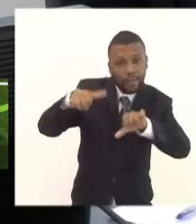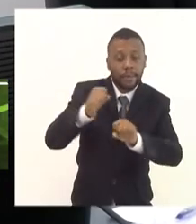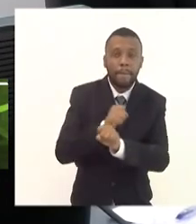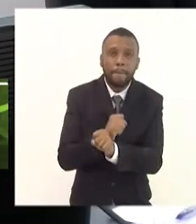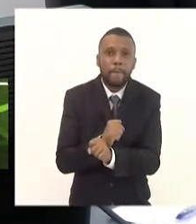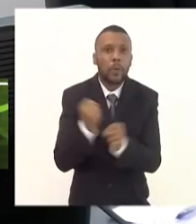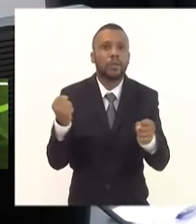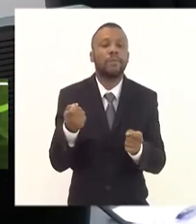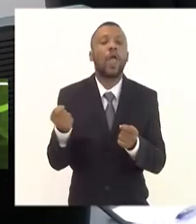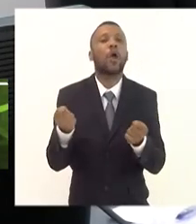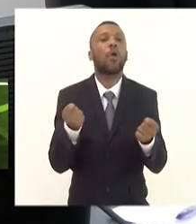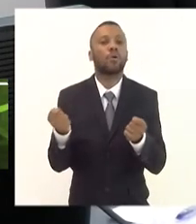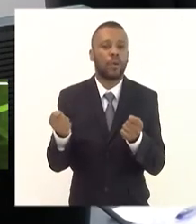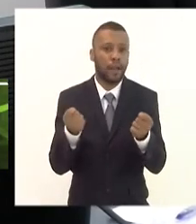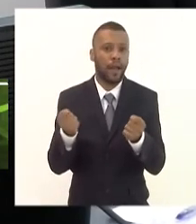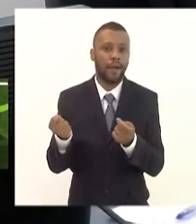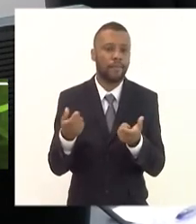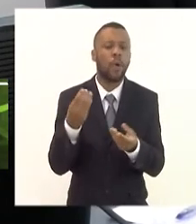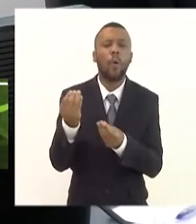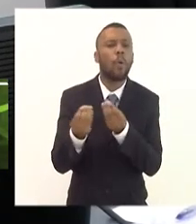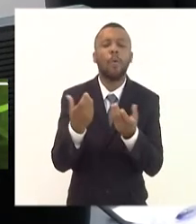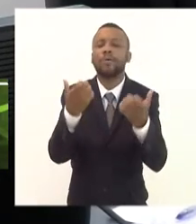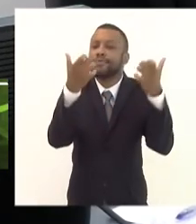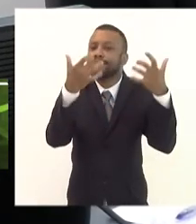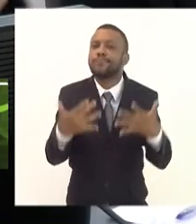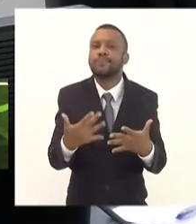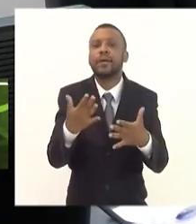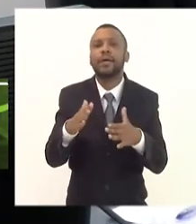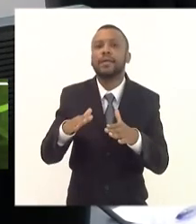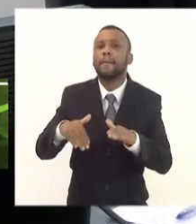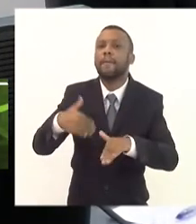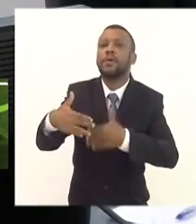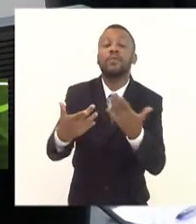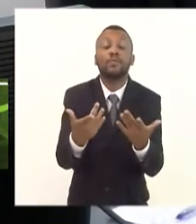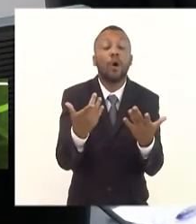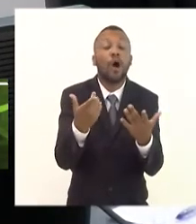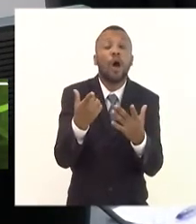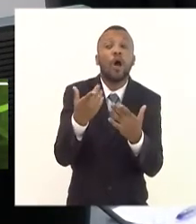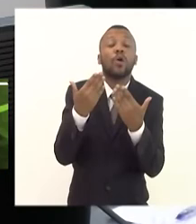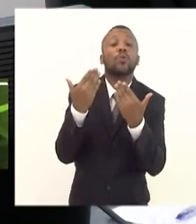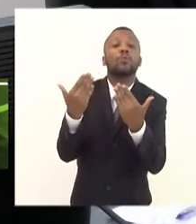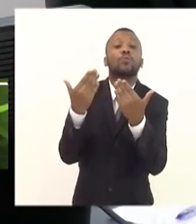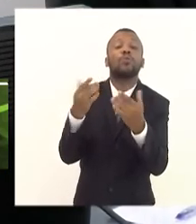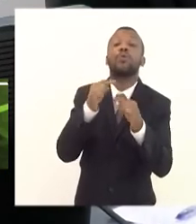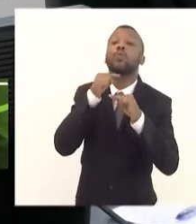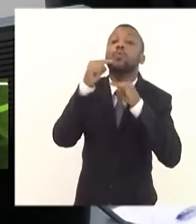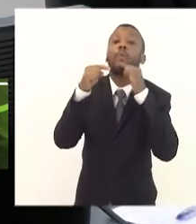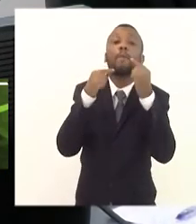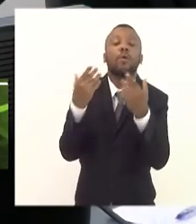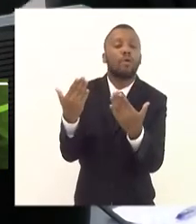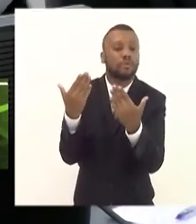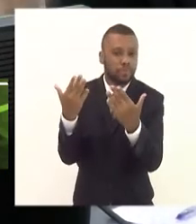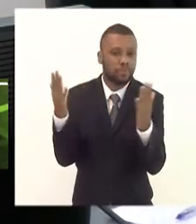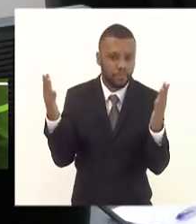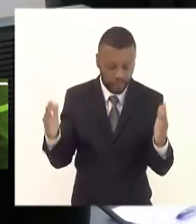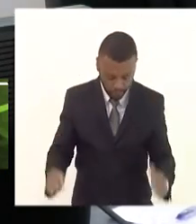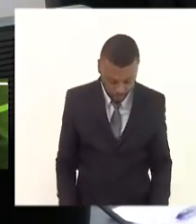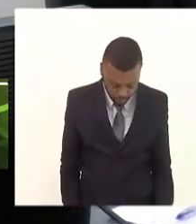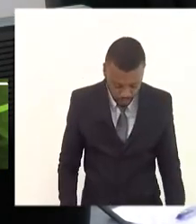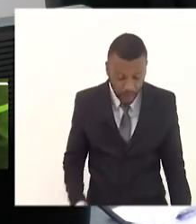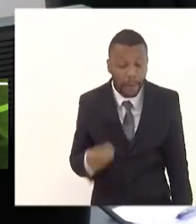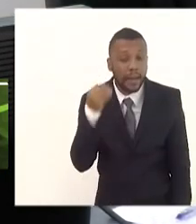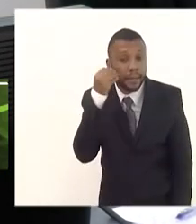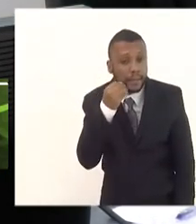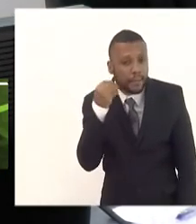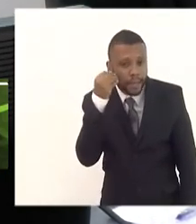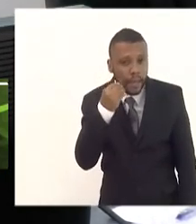incontrolável. Como é que se dá esse processo? Eu estou aqui supondo, não estou dizendo que é assim, eu estou supondo, pela experiência